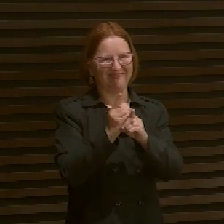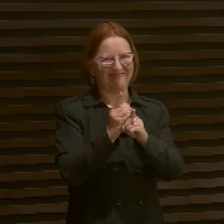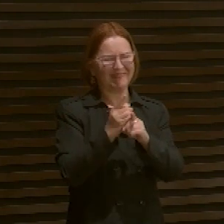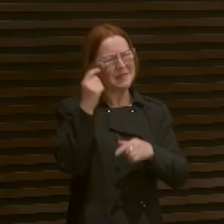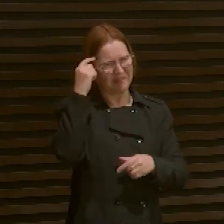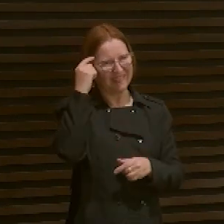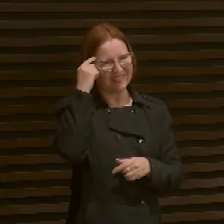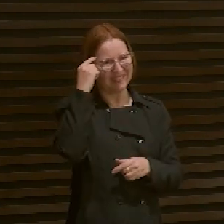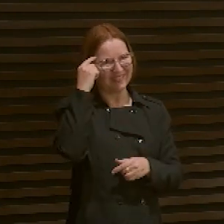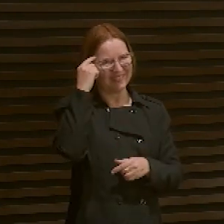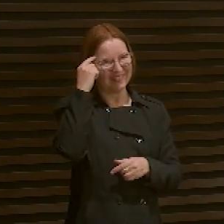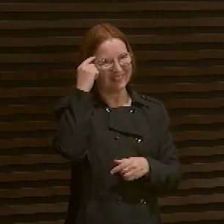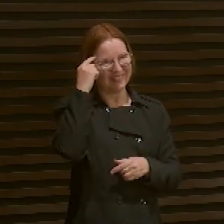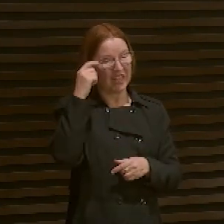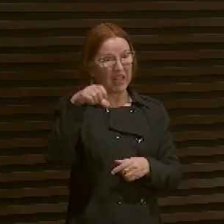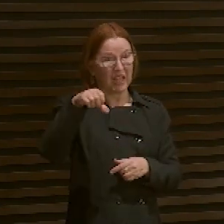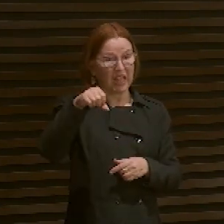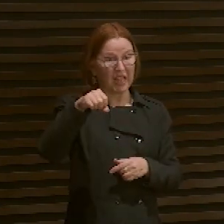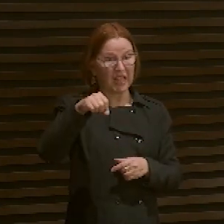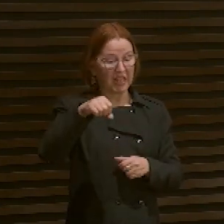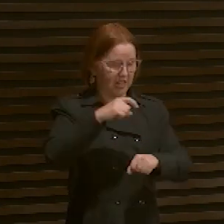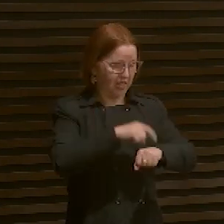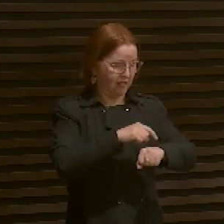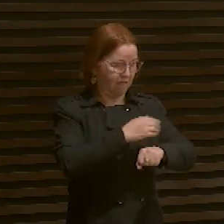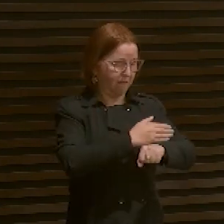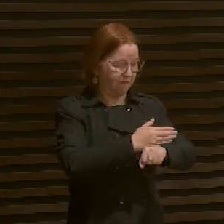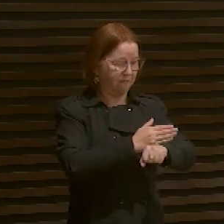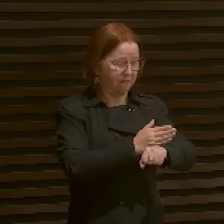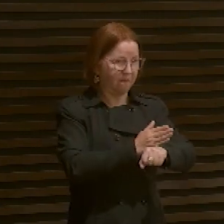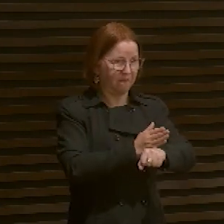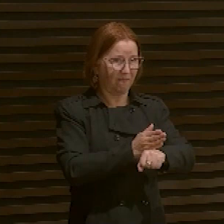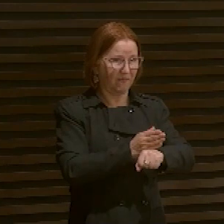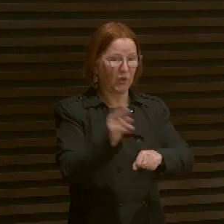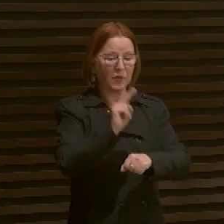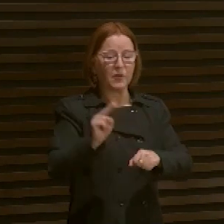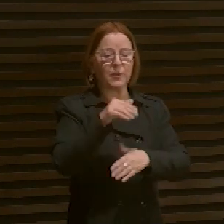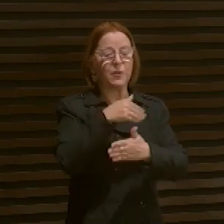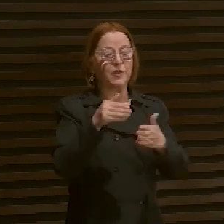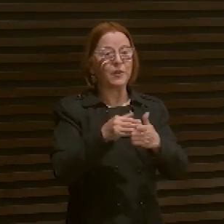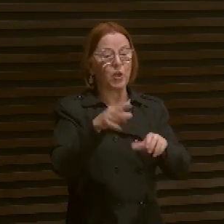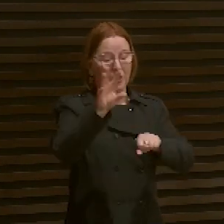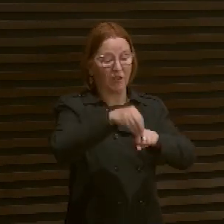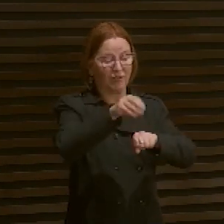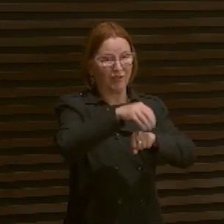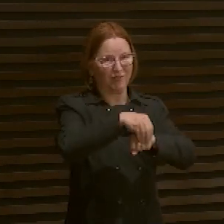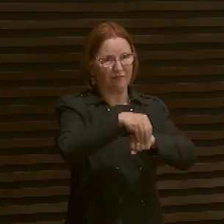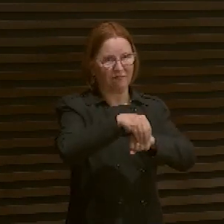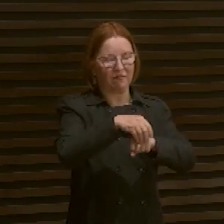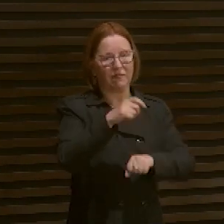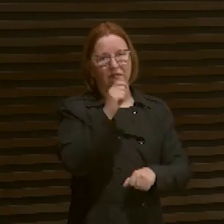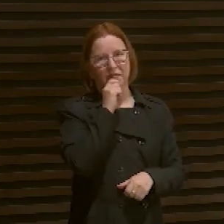Pensa, 9 horas, usando todo o teu conhecimento,